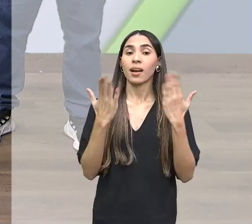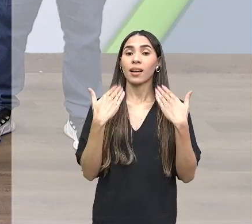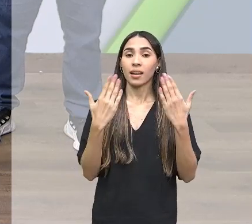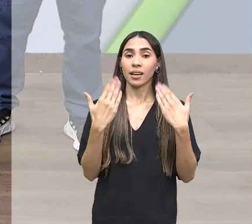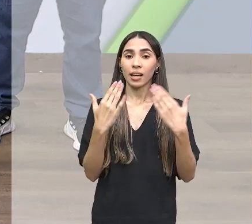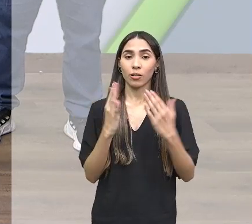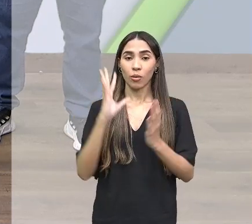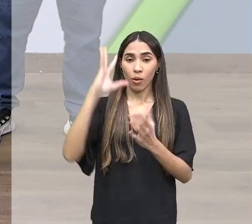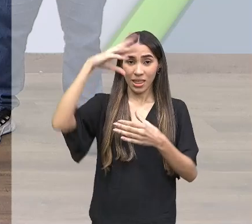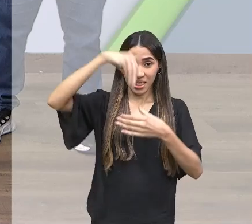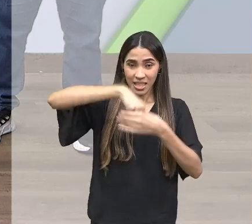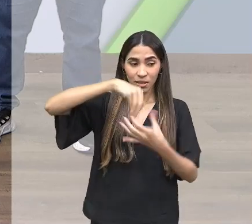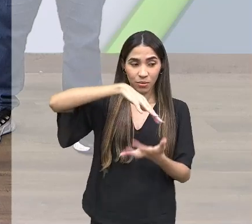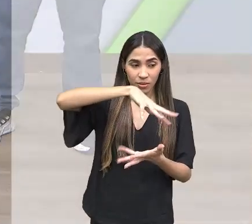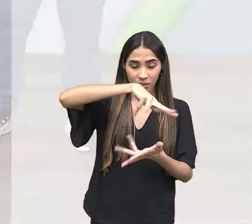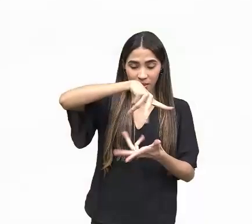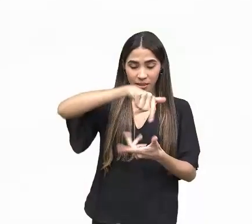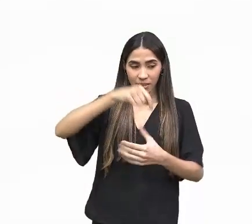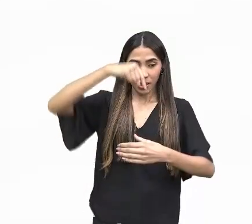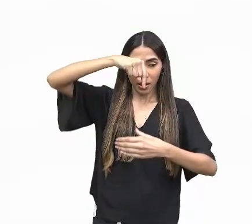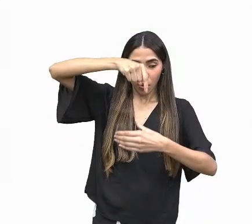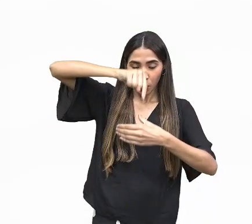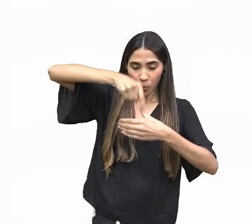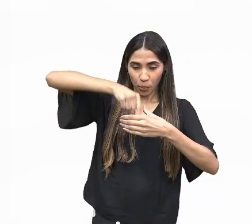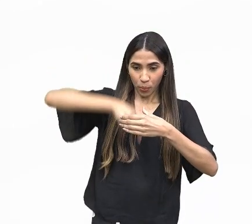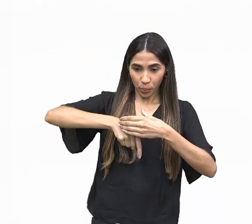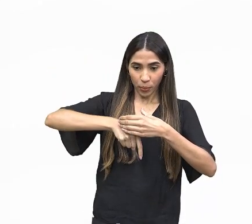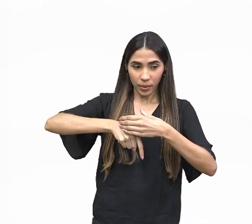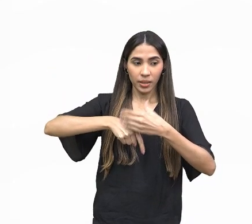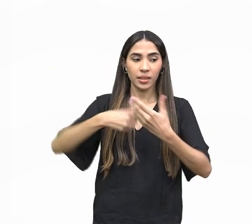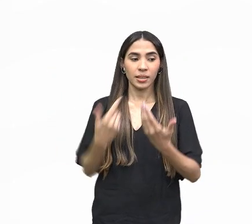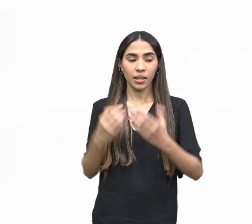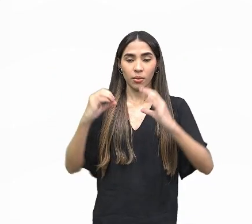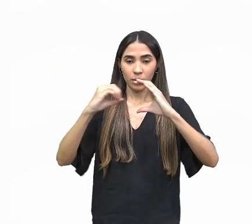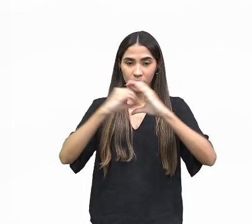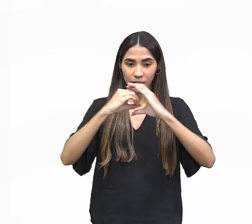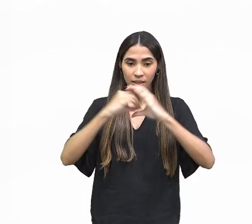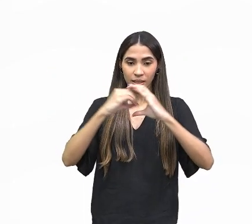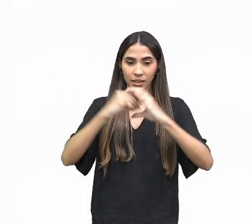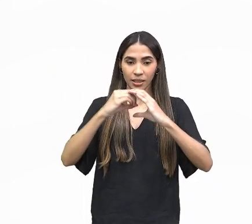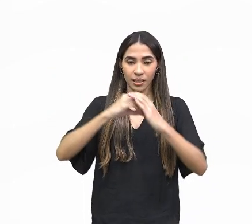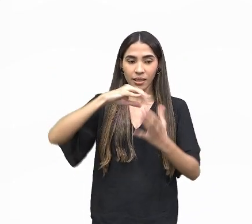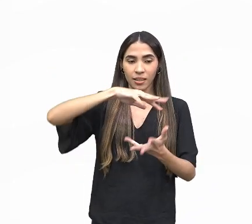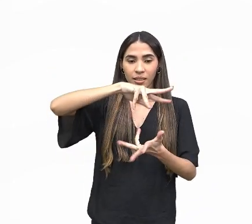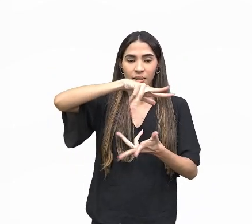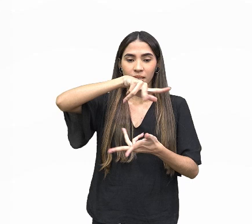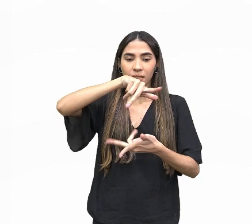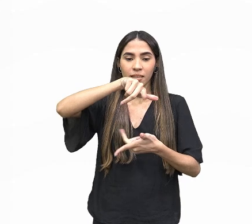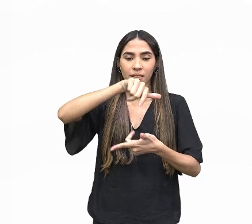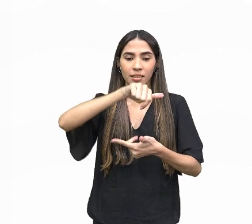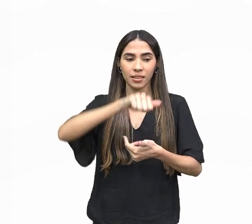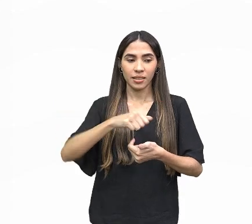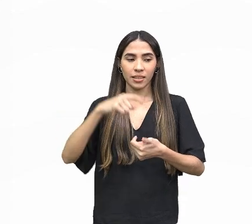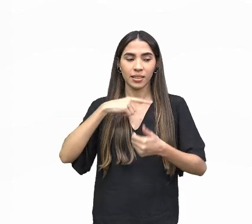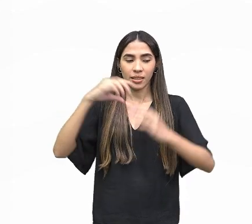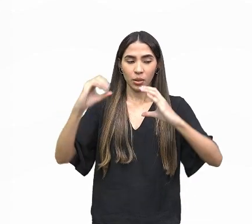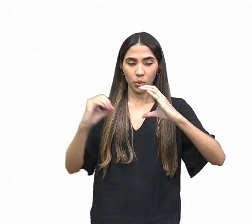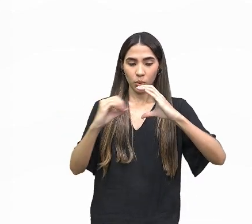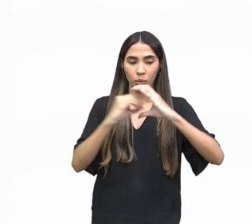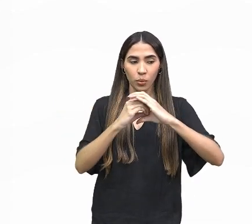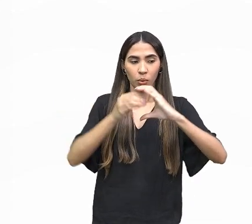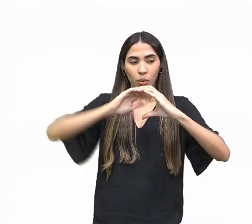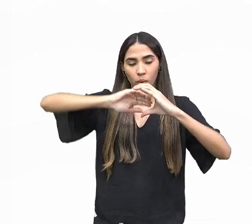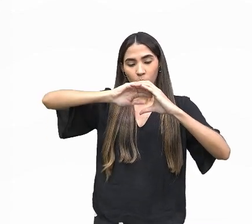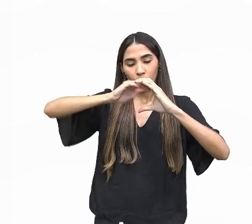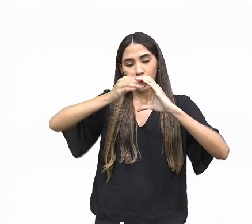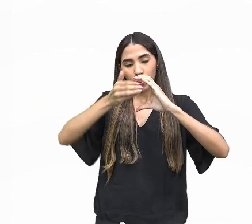do interior da Terra. Olha que legal. Nós temos aí no interior da Terra um manto, não é? Esse manto que é formado